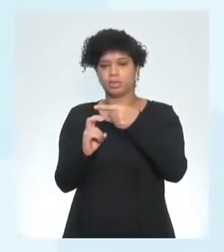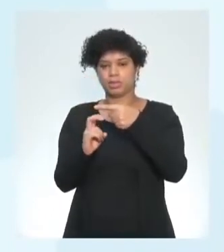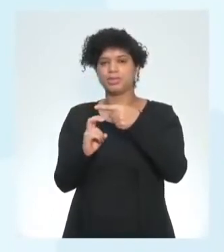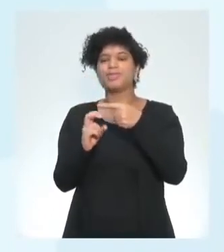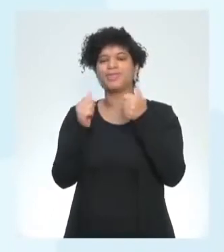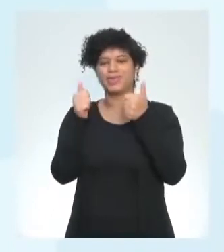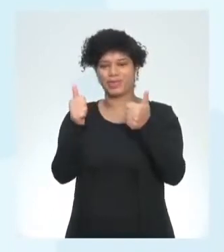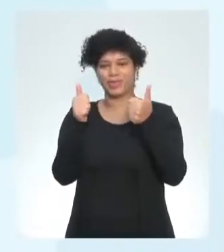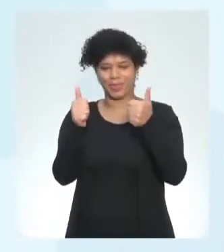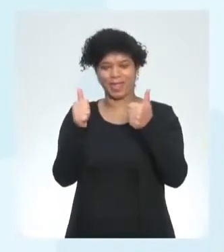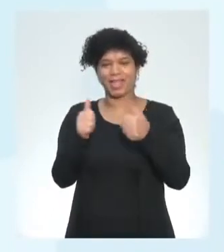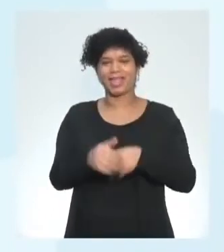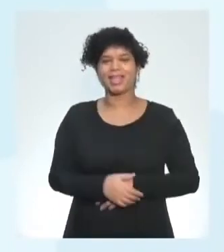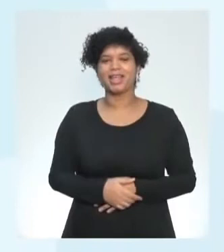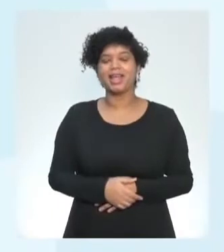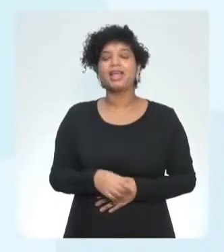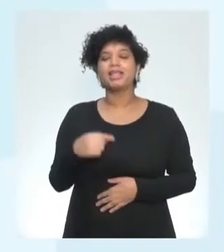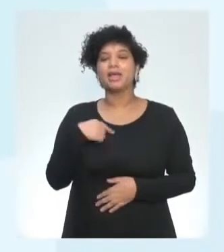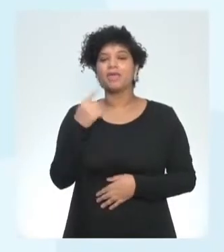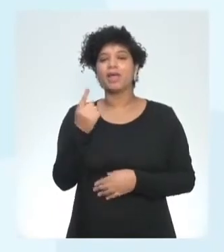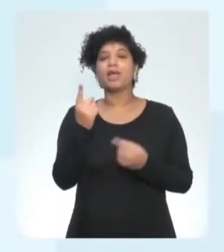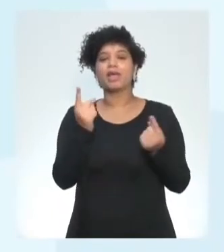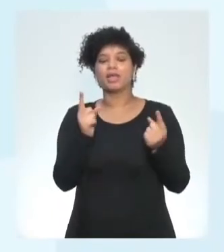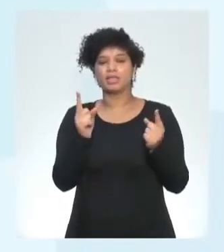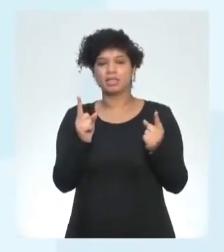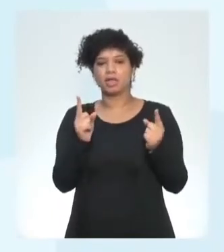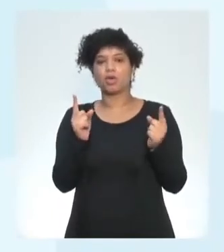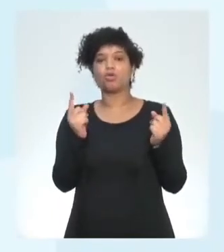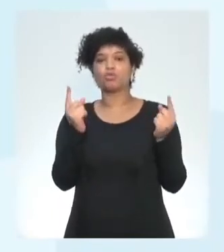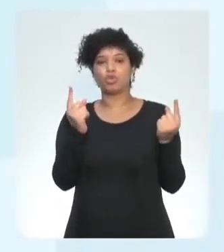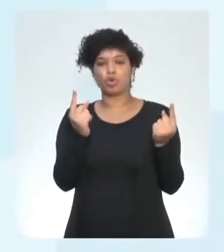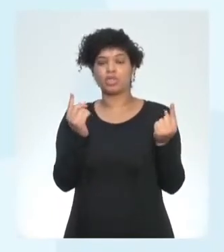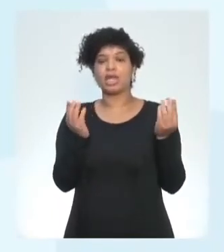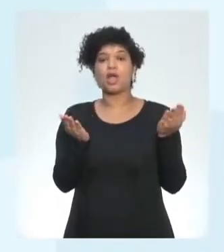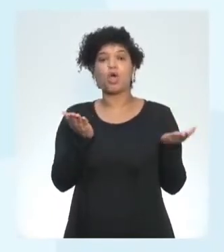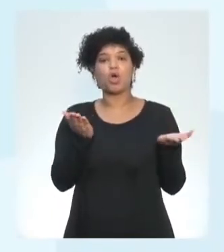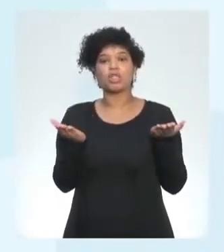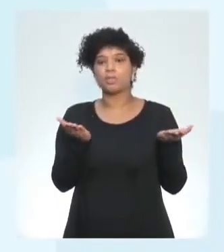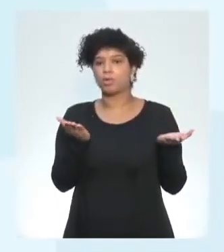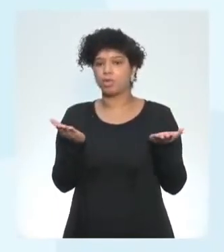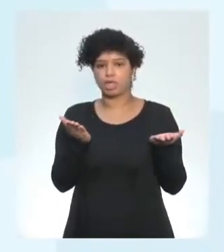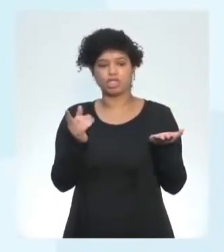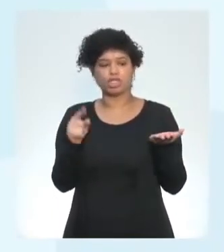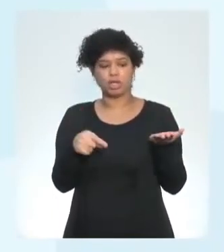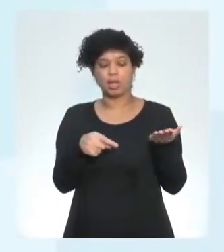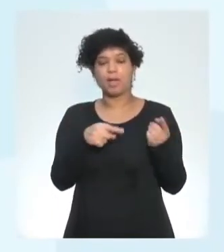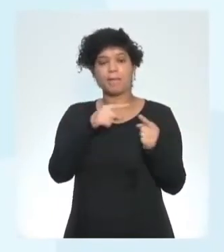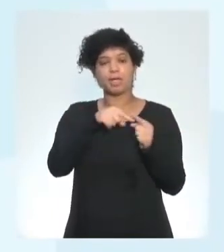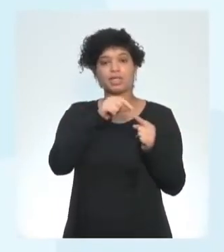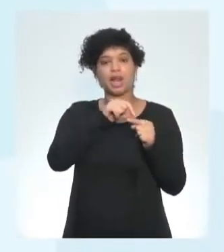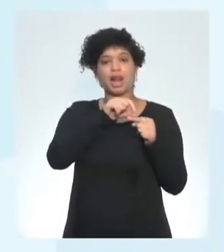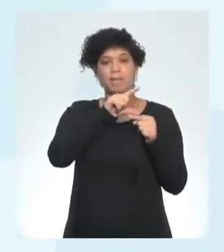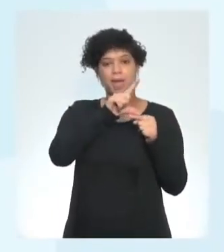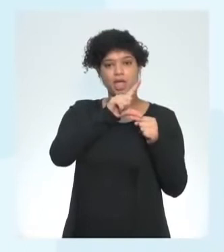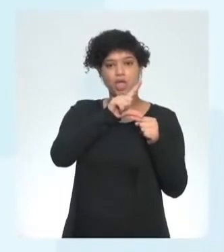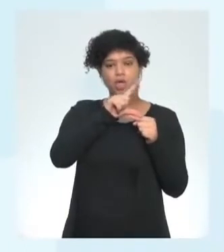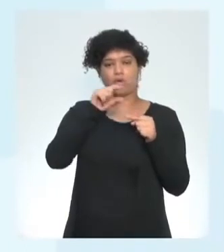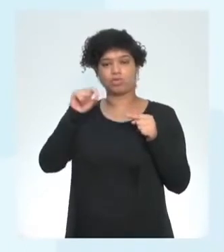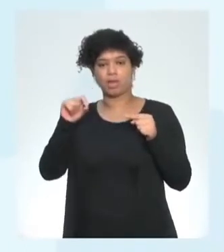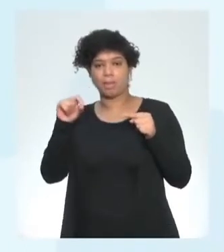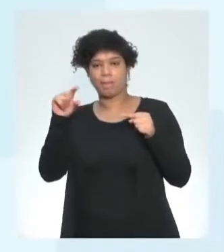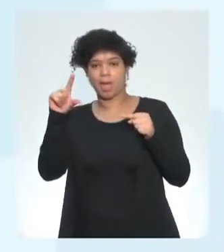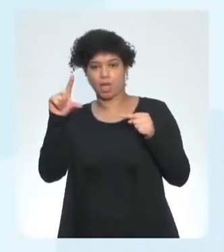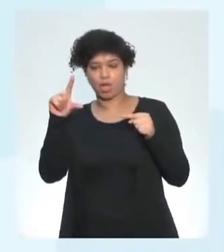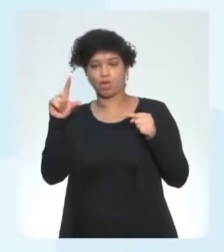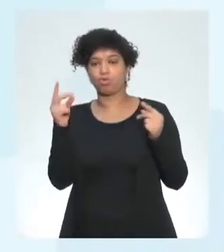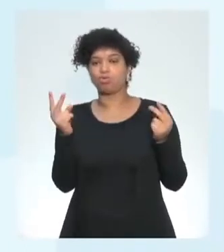Muito bem, ó, gente. Este lado com este lado, eles são correspondentes, né? E este lado maior com este lado maior. Então,